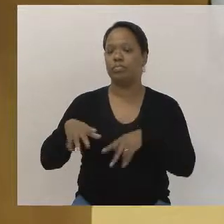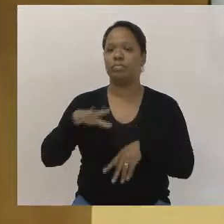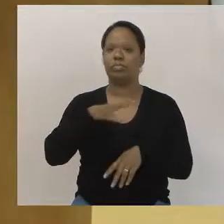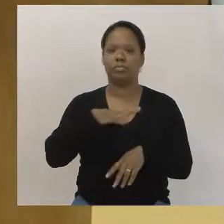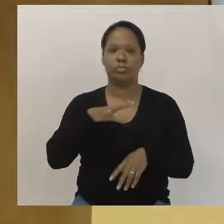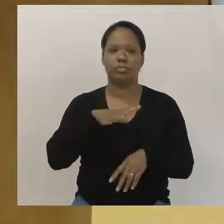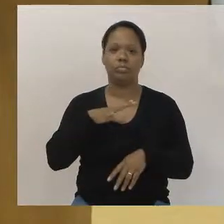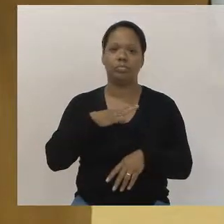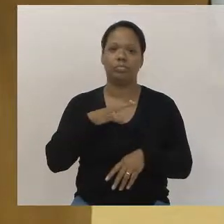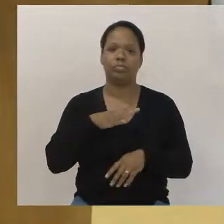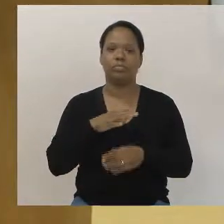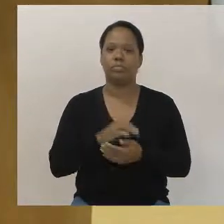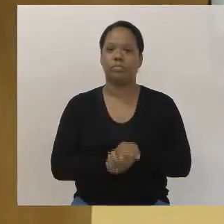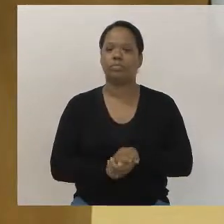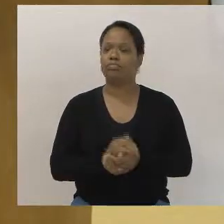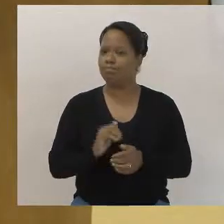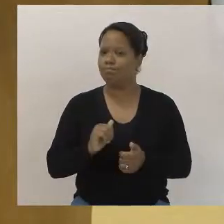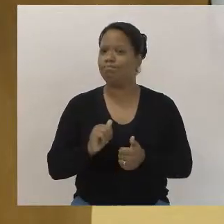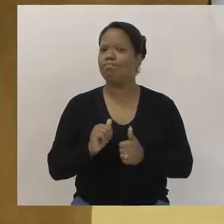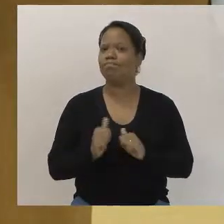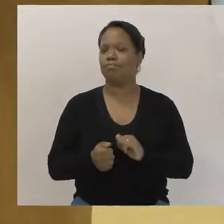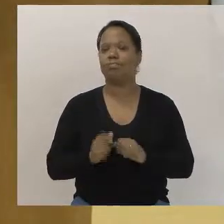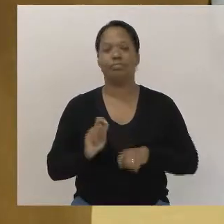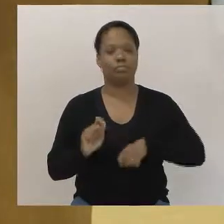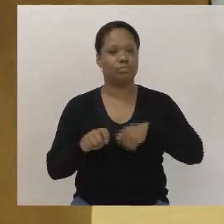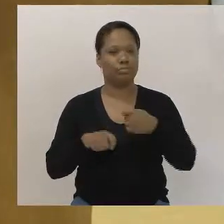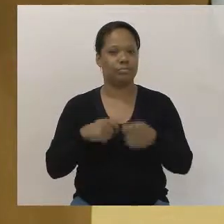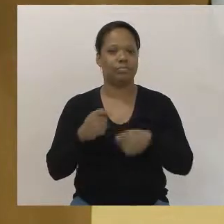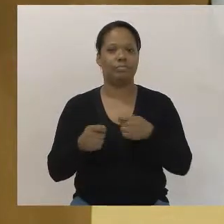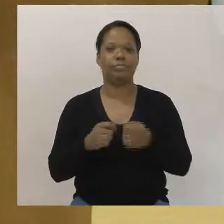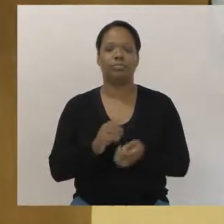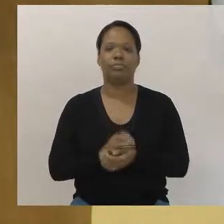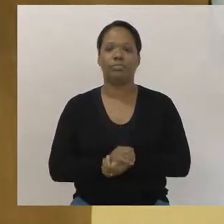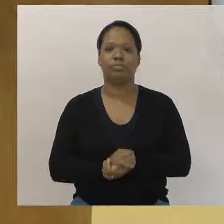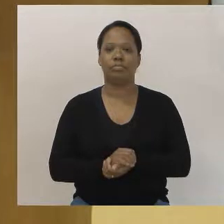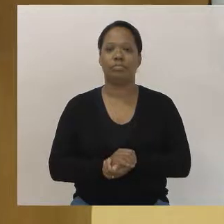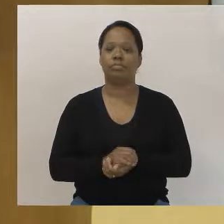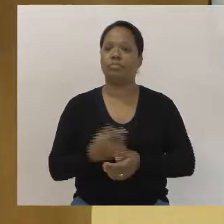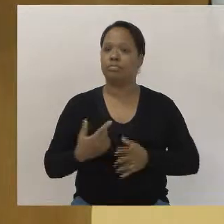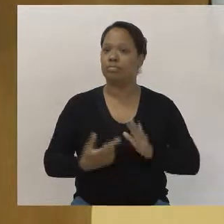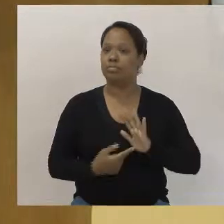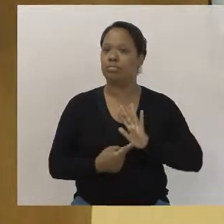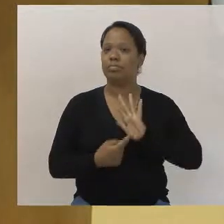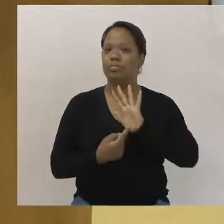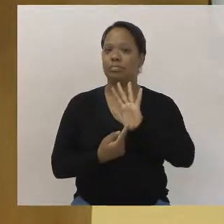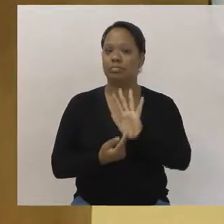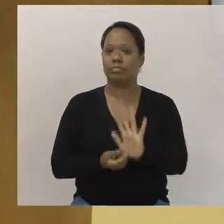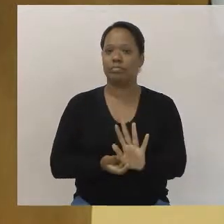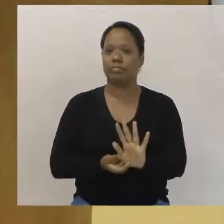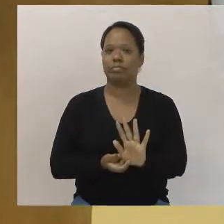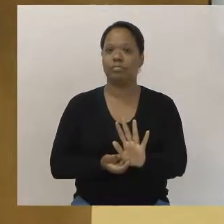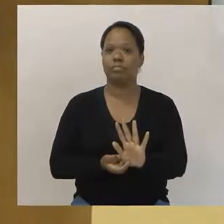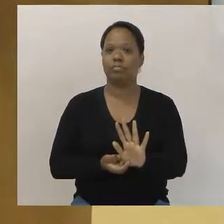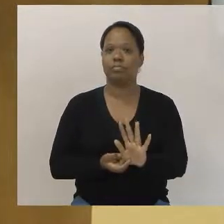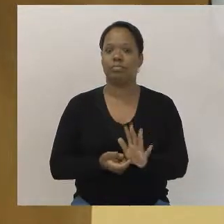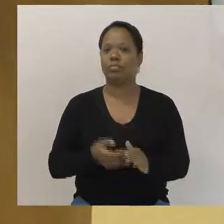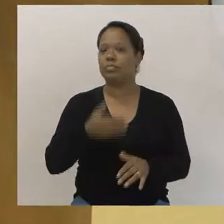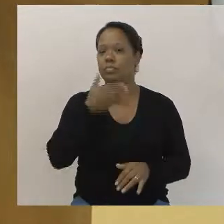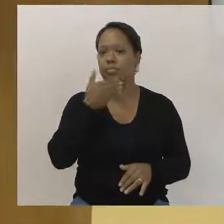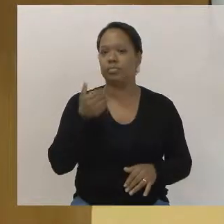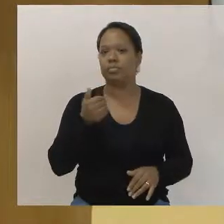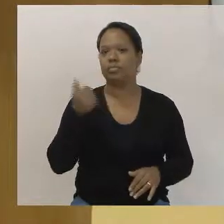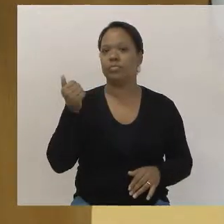cidade é o desafio administrar porque ele tem que mostrar é fazer o melhor